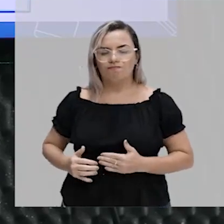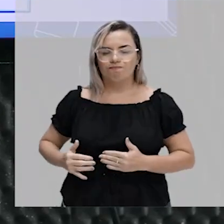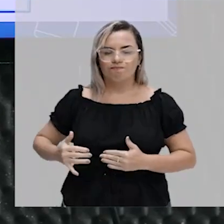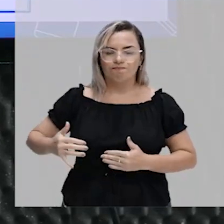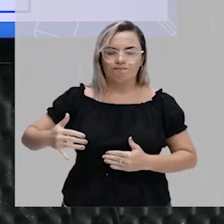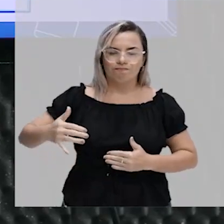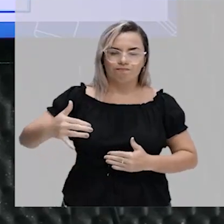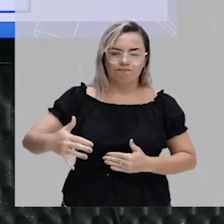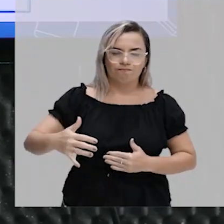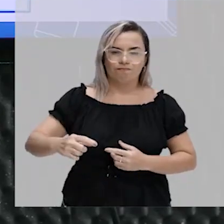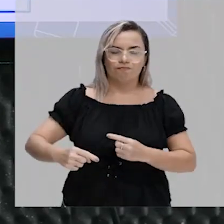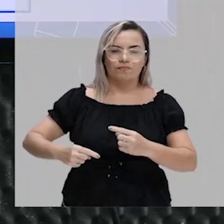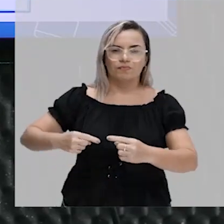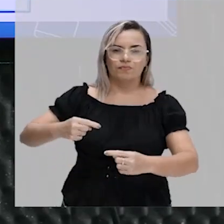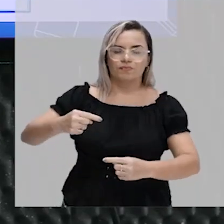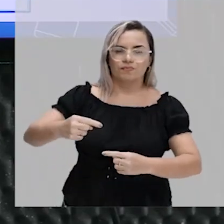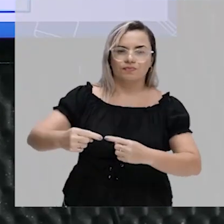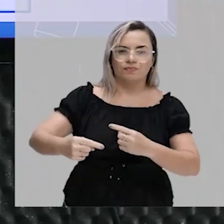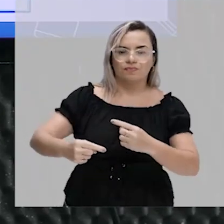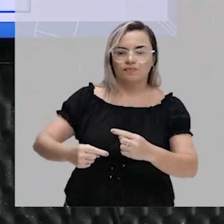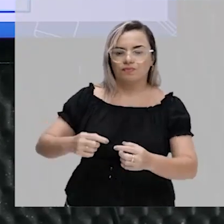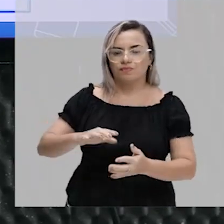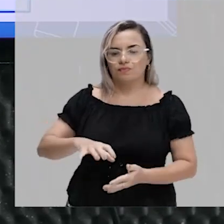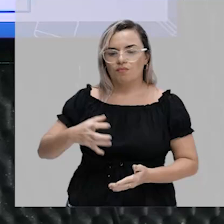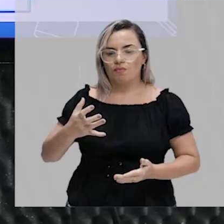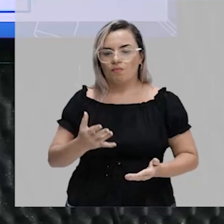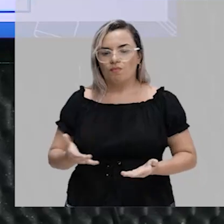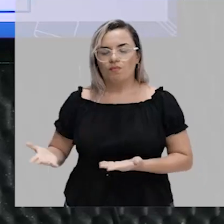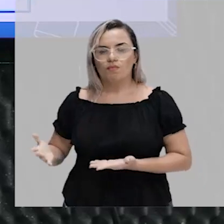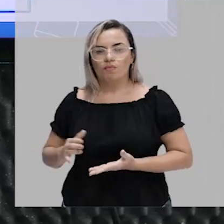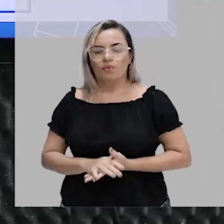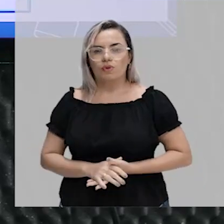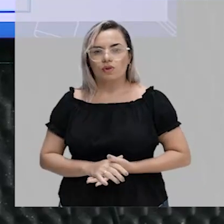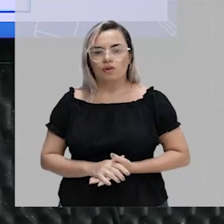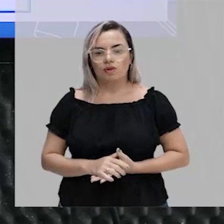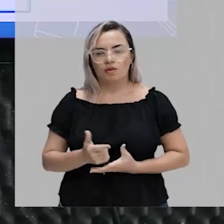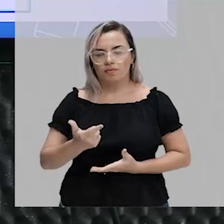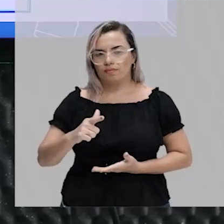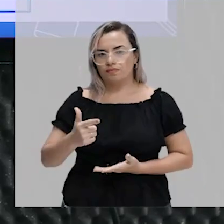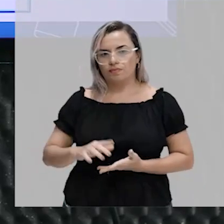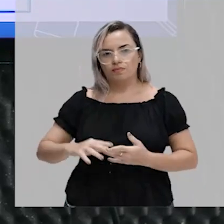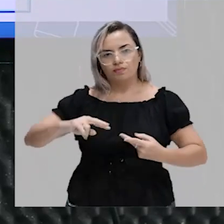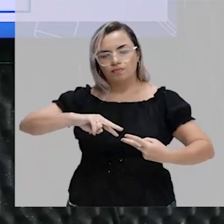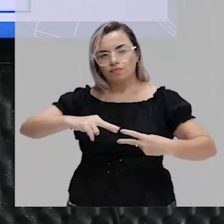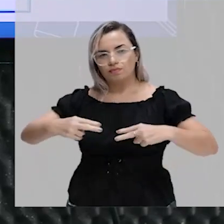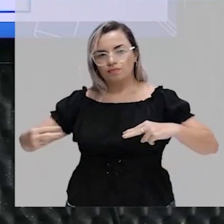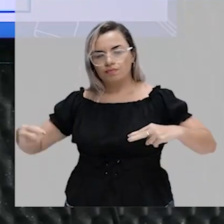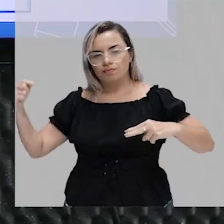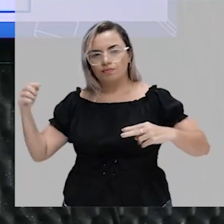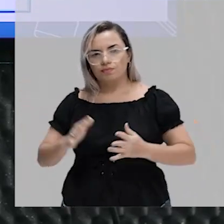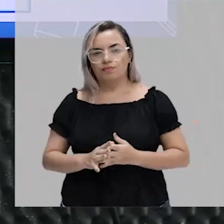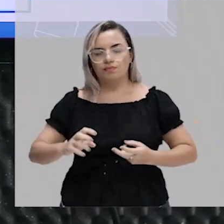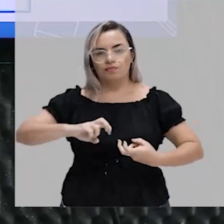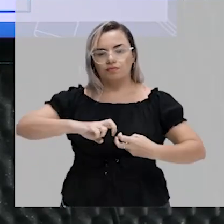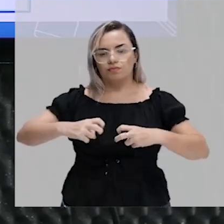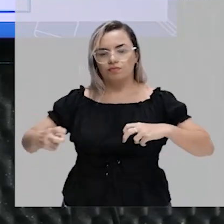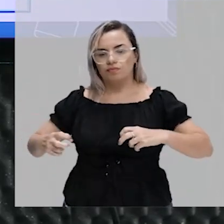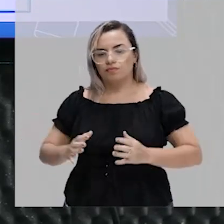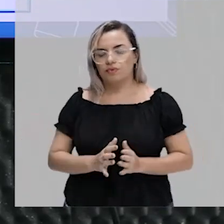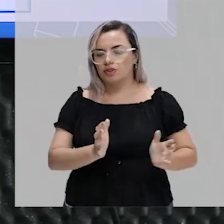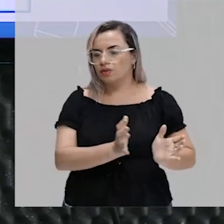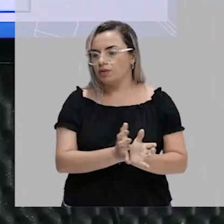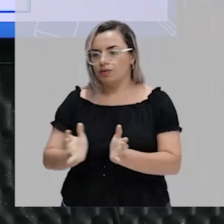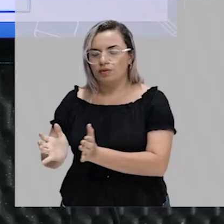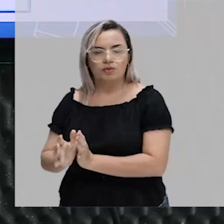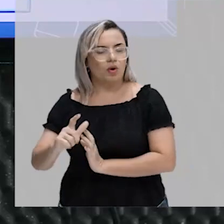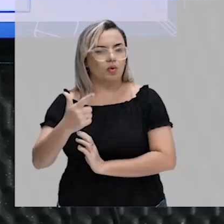e milhares de gerações vão ocorrer, não vai existir trocas de informações genéticas entre esses indivíduos. O que